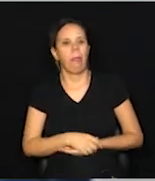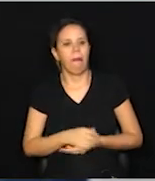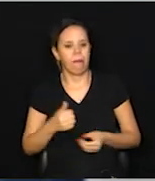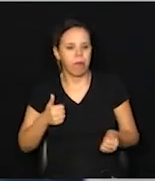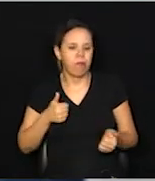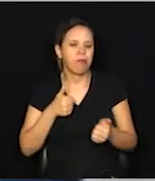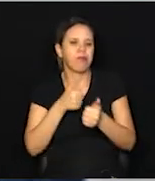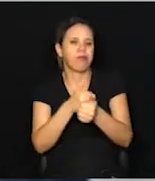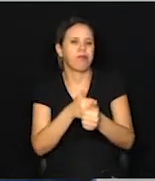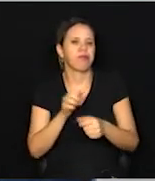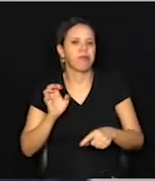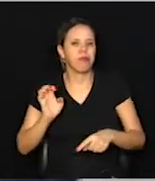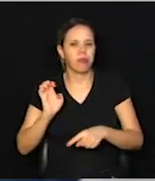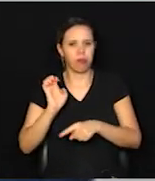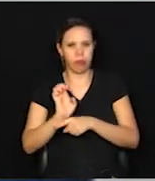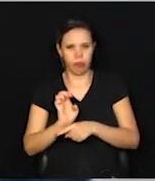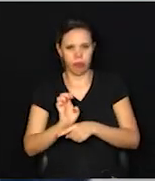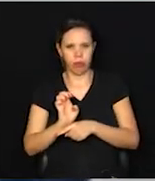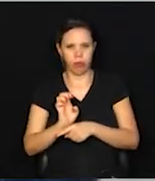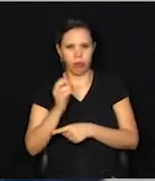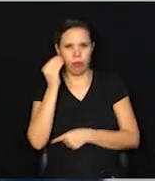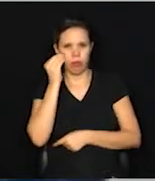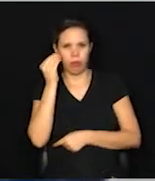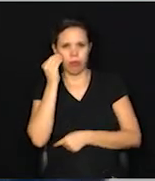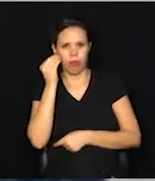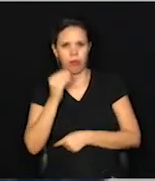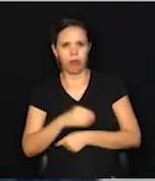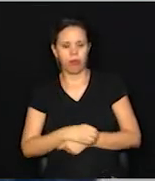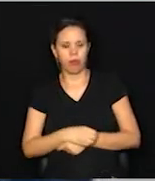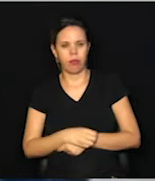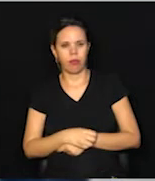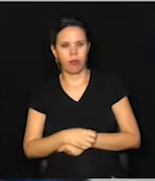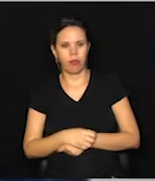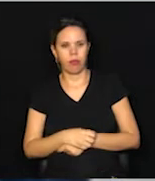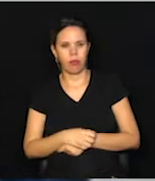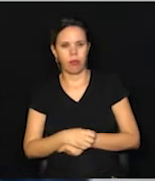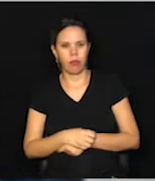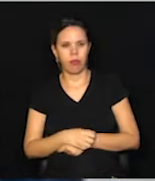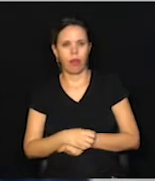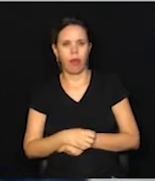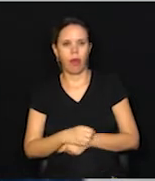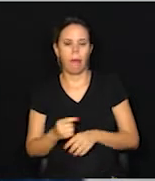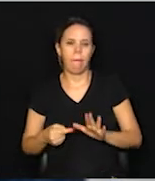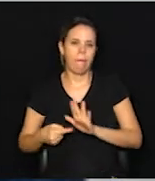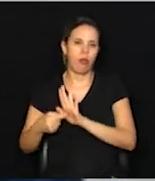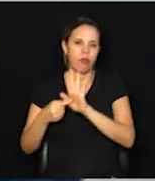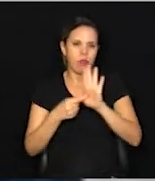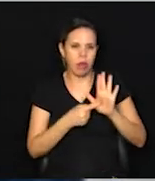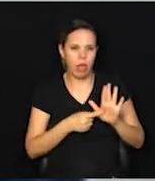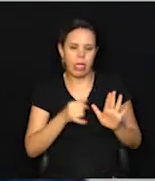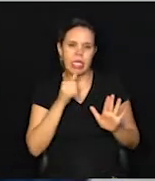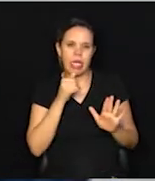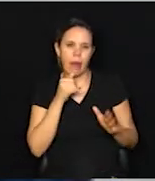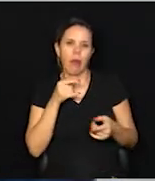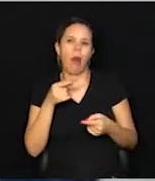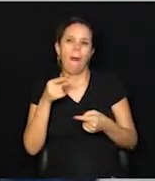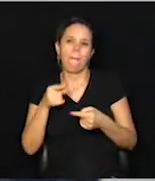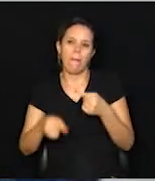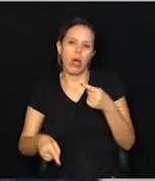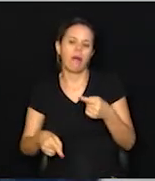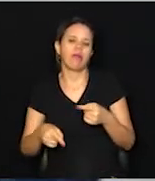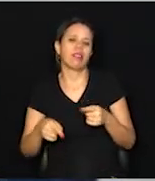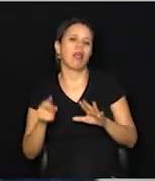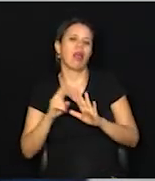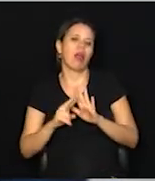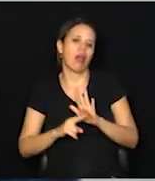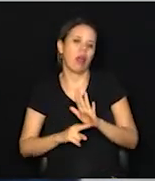o Estado, foi tentando colocar as situações de restrição de modo para ver, de modo a tentar ter uma